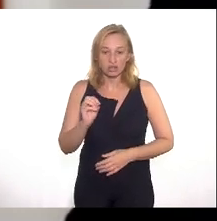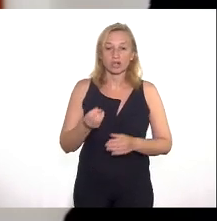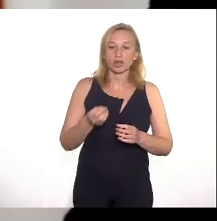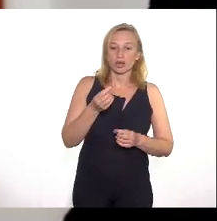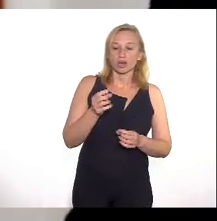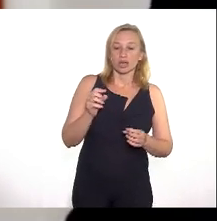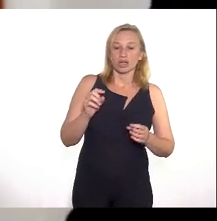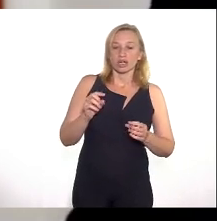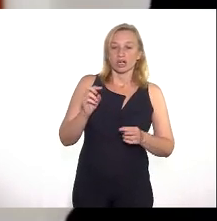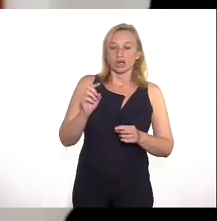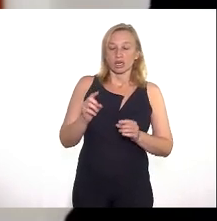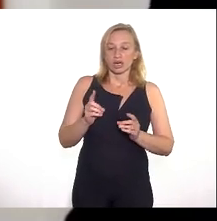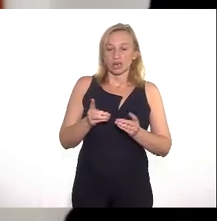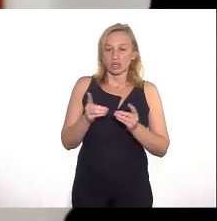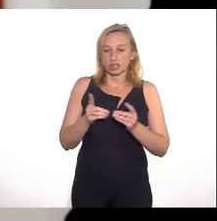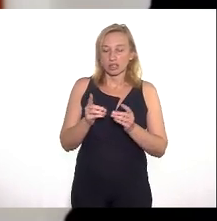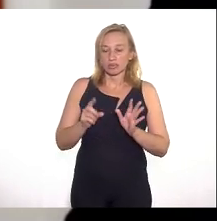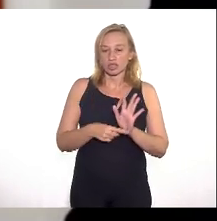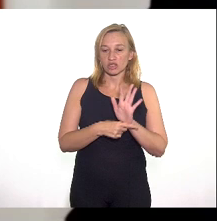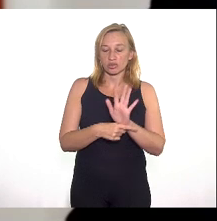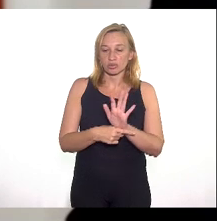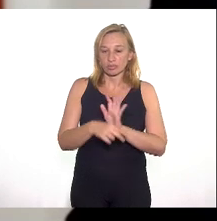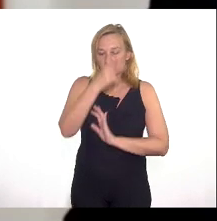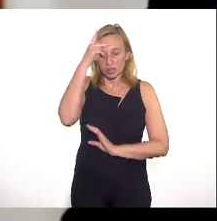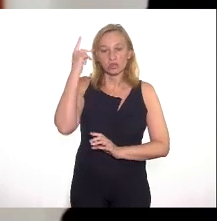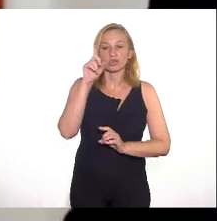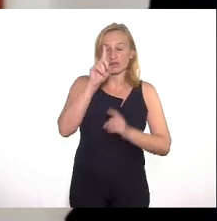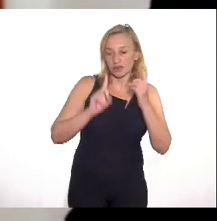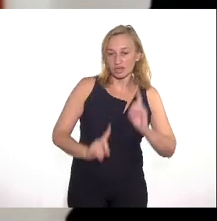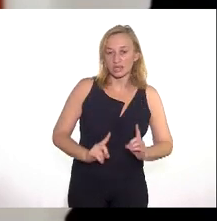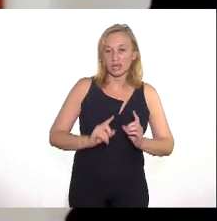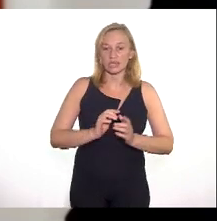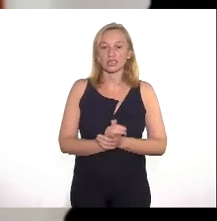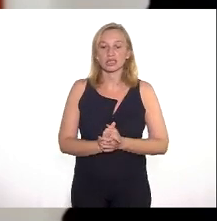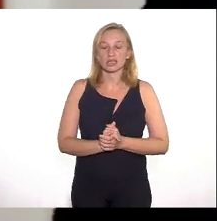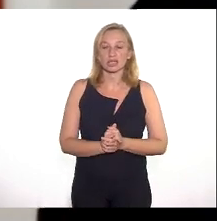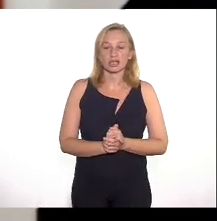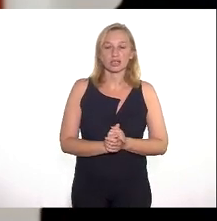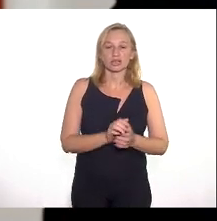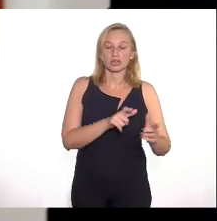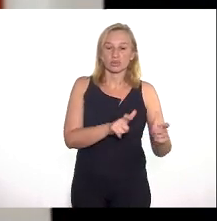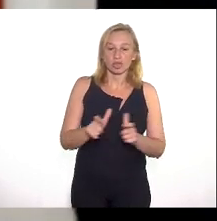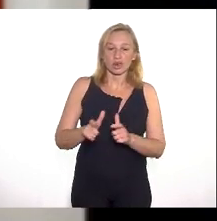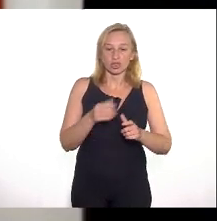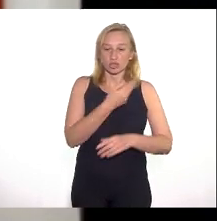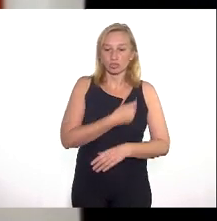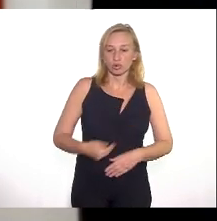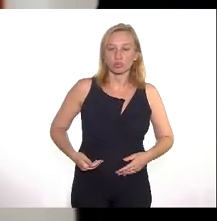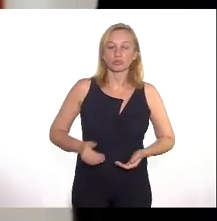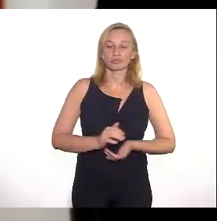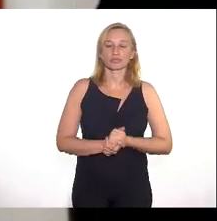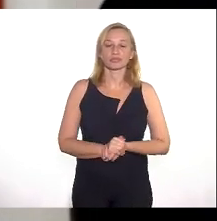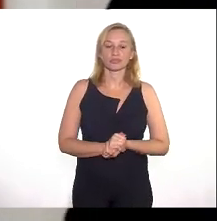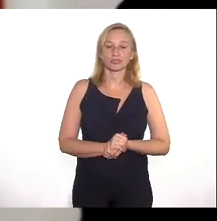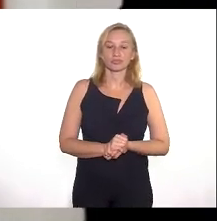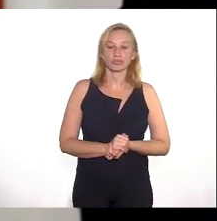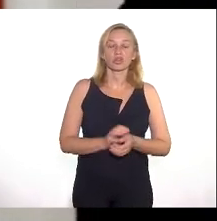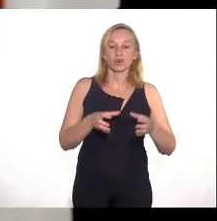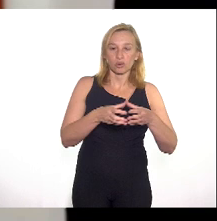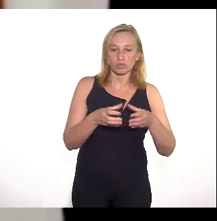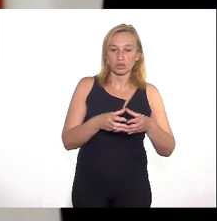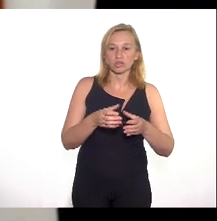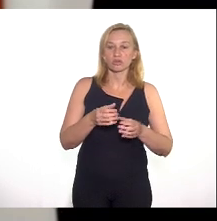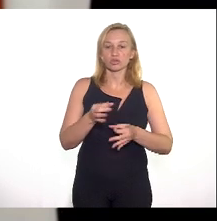prioridade no atendimento das pessoas com deficiência nas concessionárias de serviços públicos essenciais. Pareceres da Comissão de Constituição e Justiça